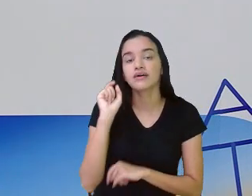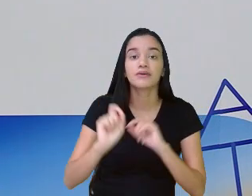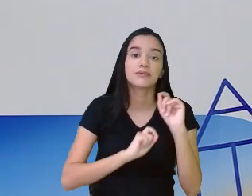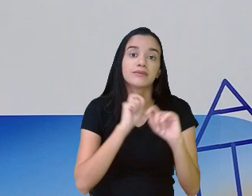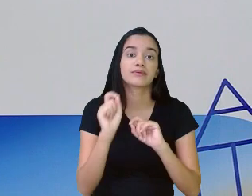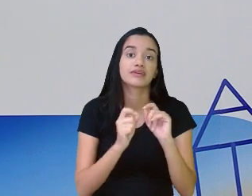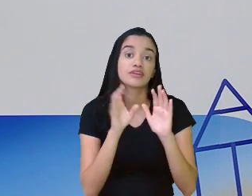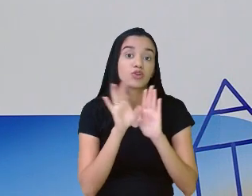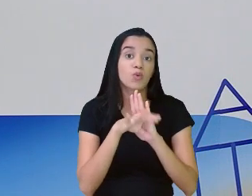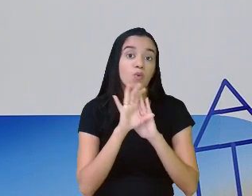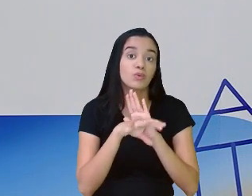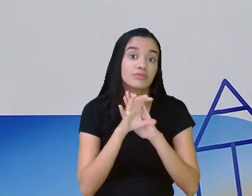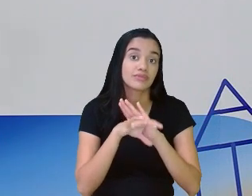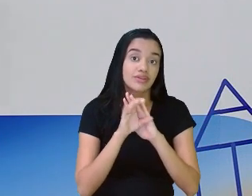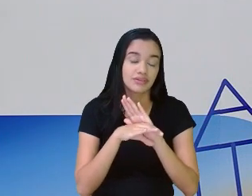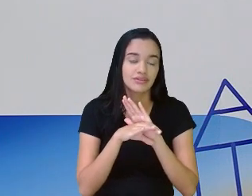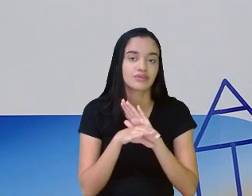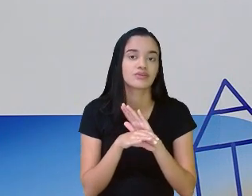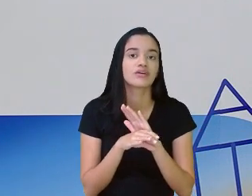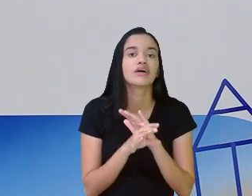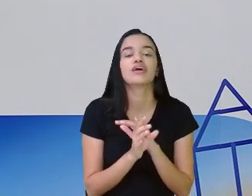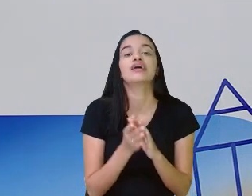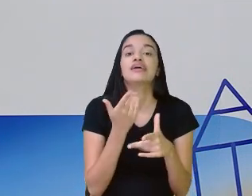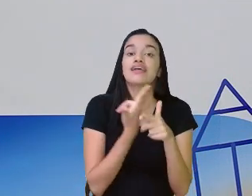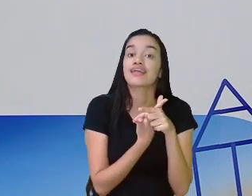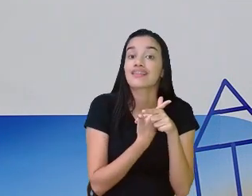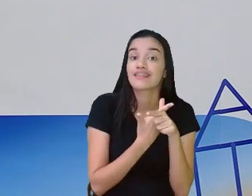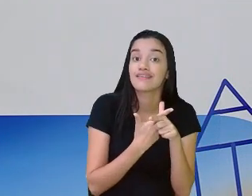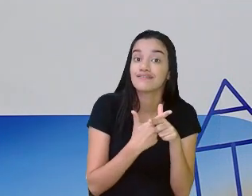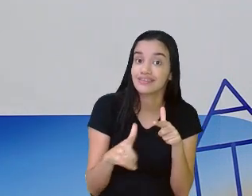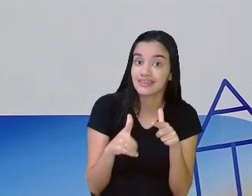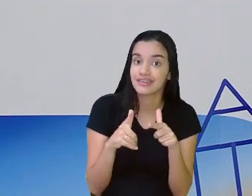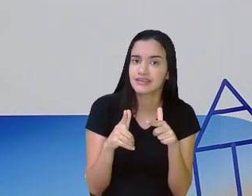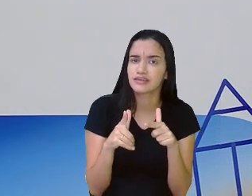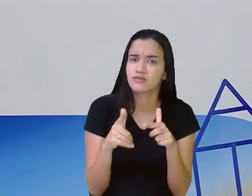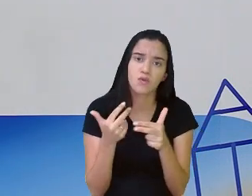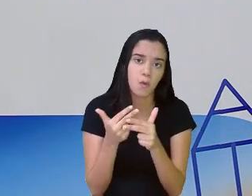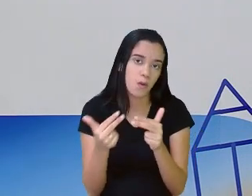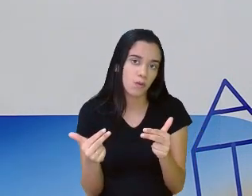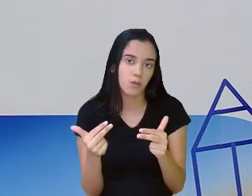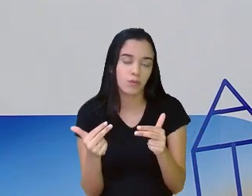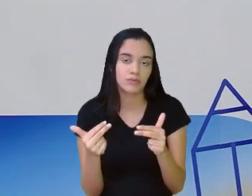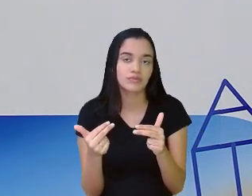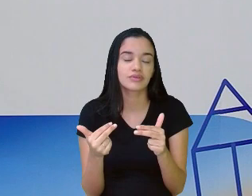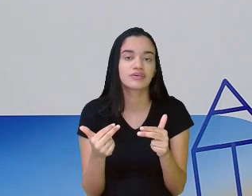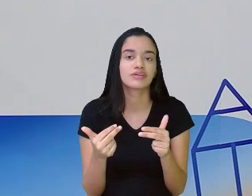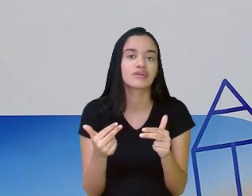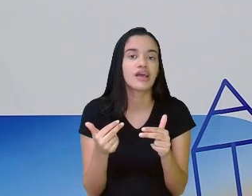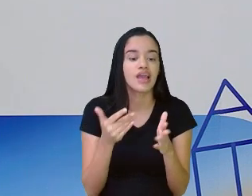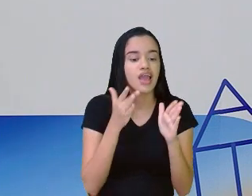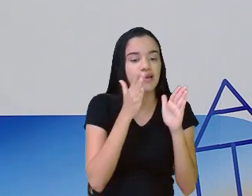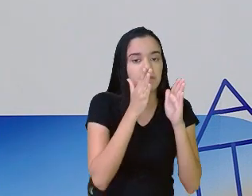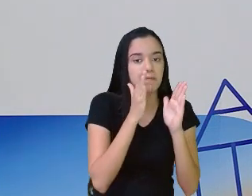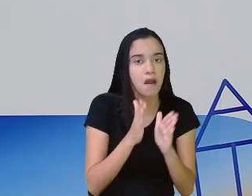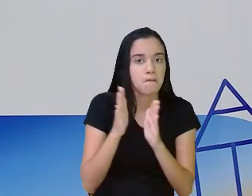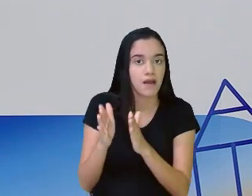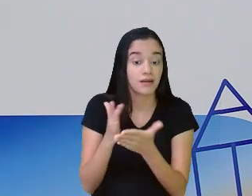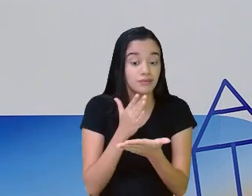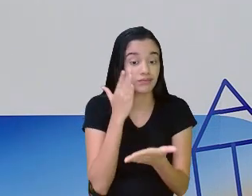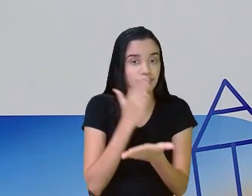automaticamente no conceito de fração, que é a divisão de algo, de um inteiro, em partes